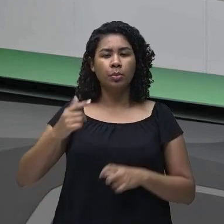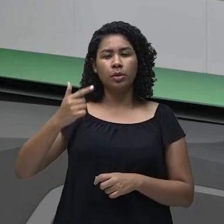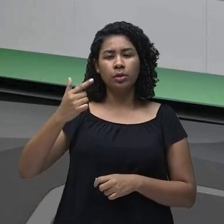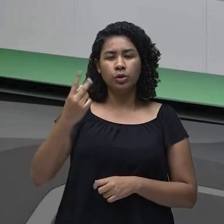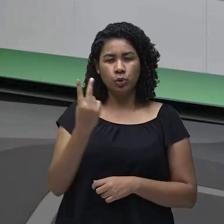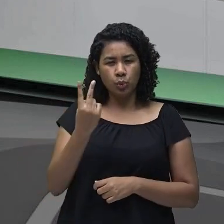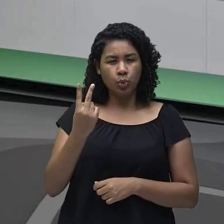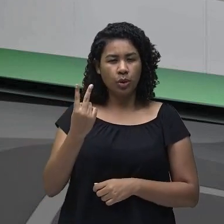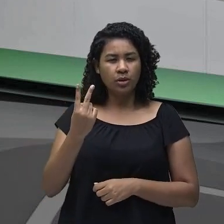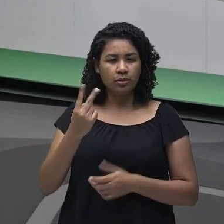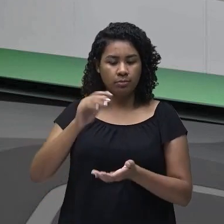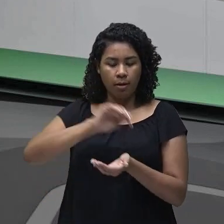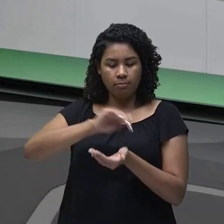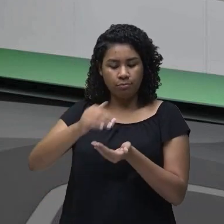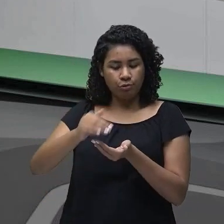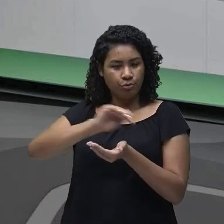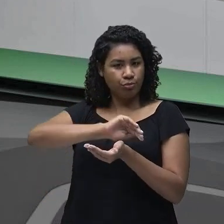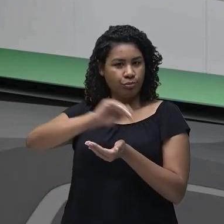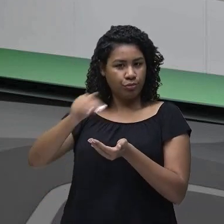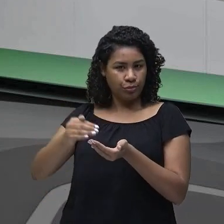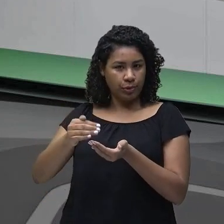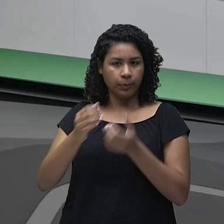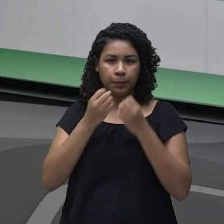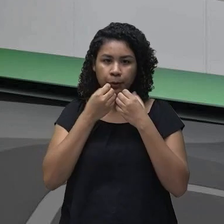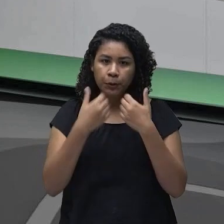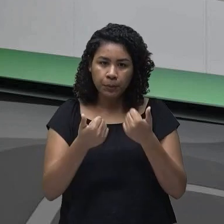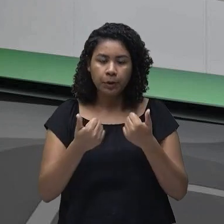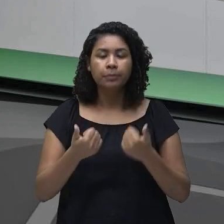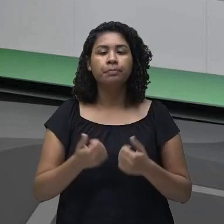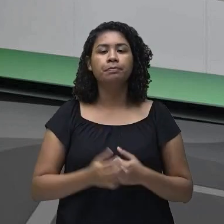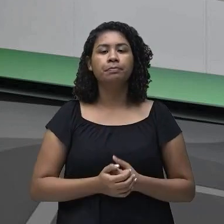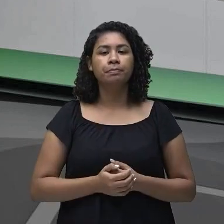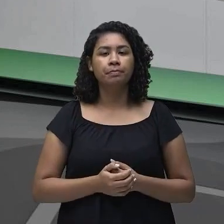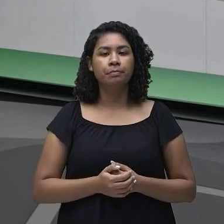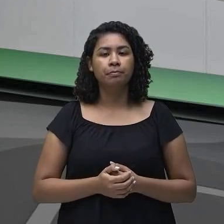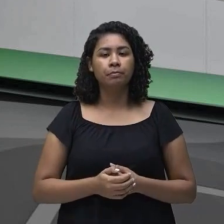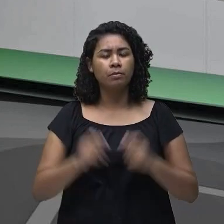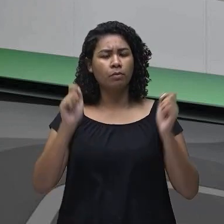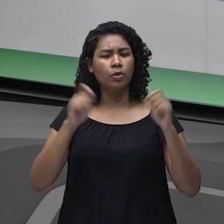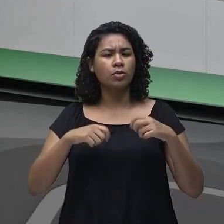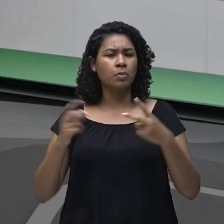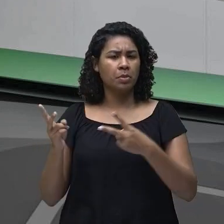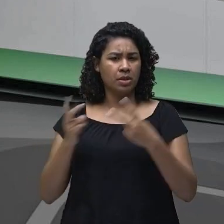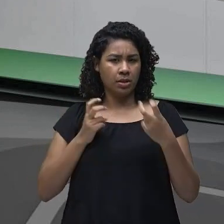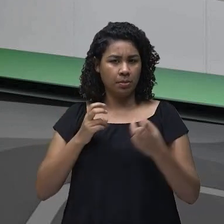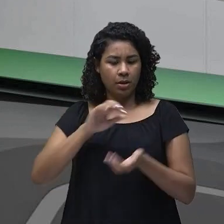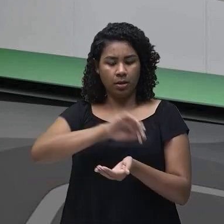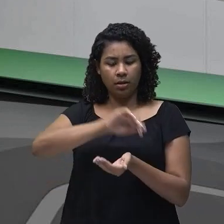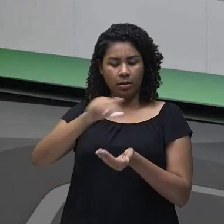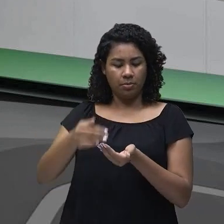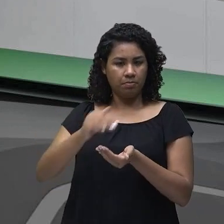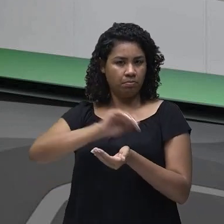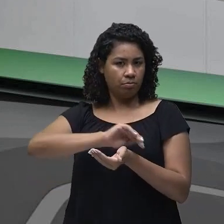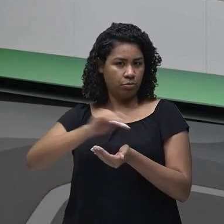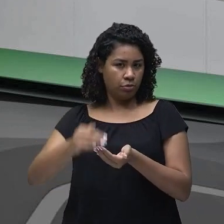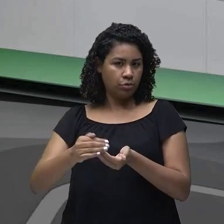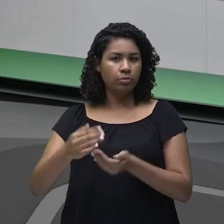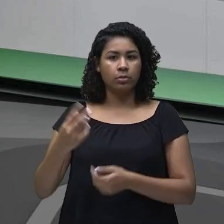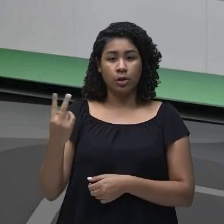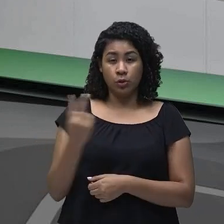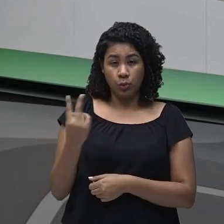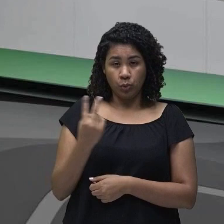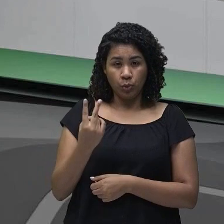camadas que fazem parte da atmosfera. Vamos observar aí que as duas camadas mais internas